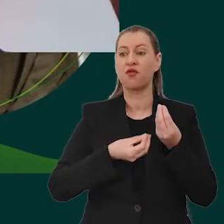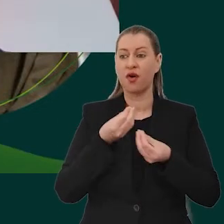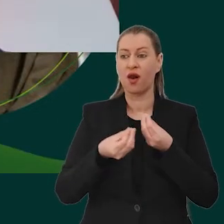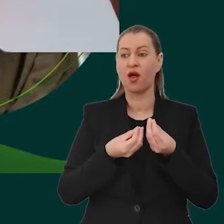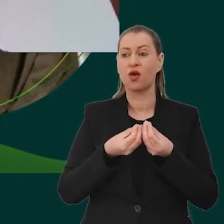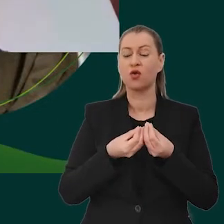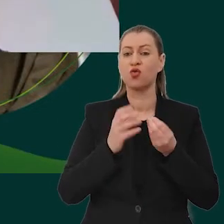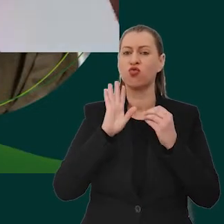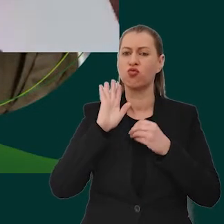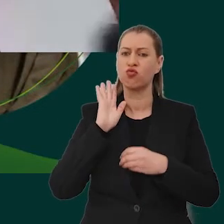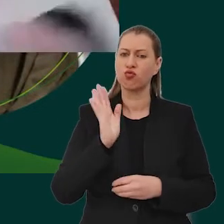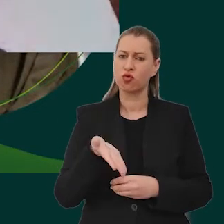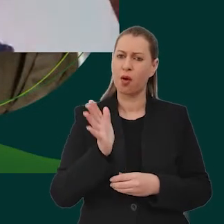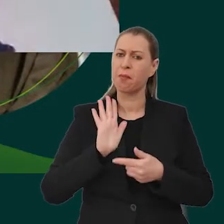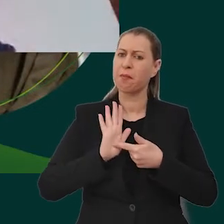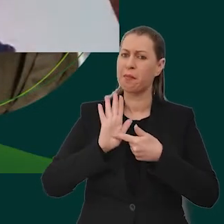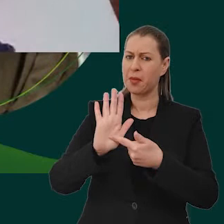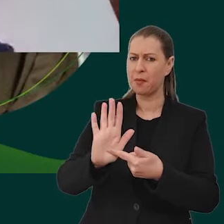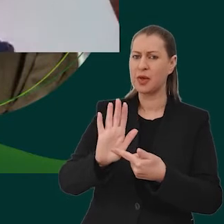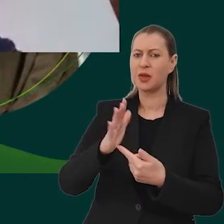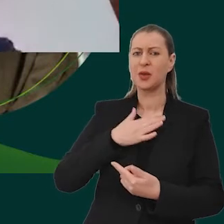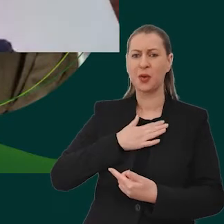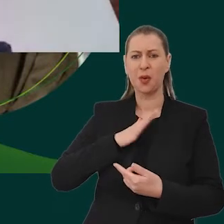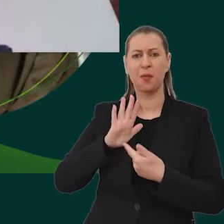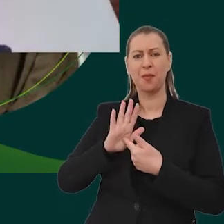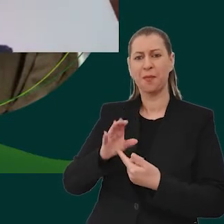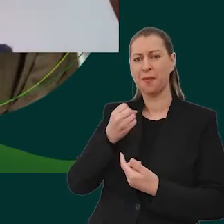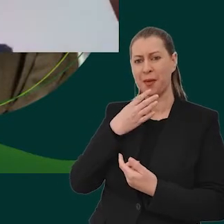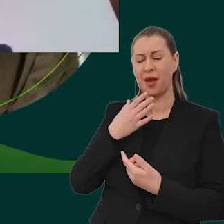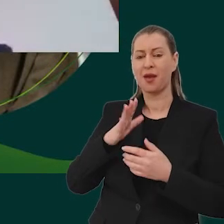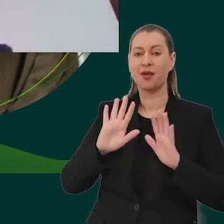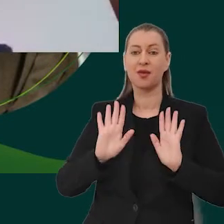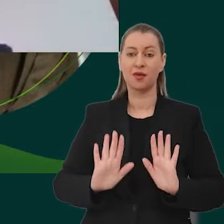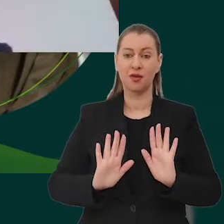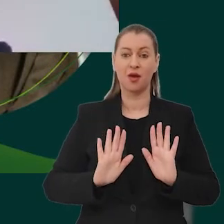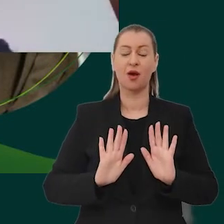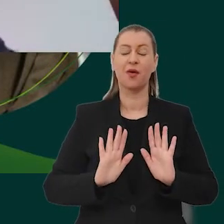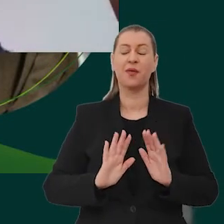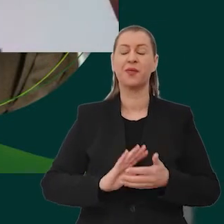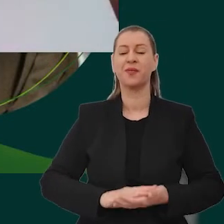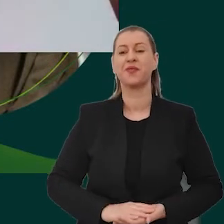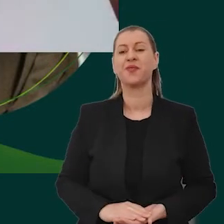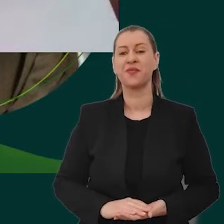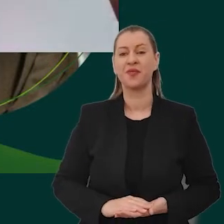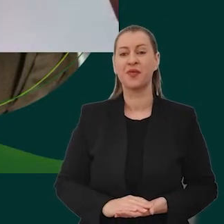Mas você já me apresentou muito bem, então não vou pegar muito tempo do pessoal.